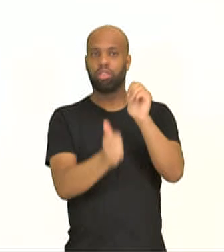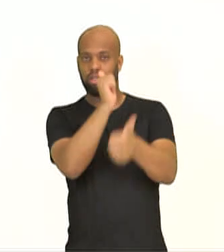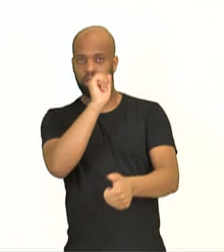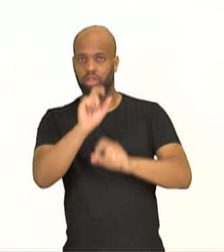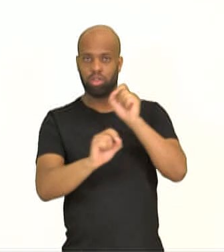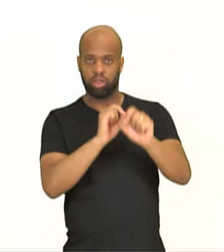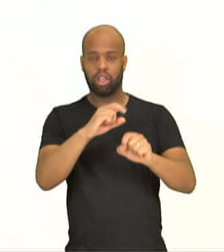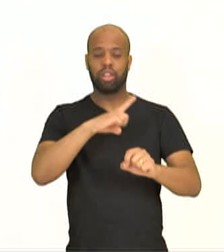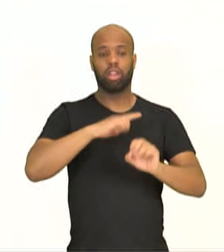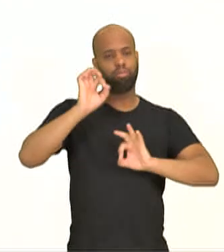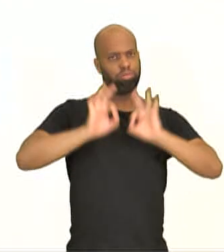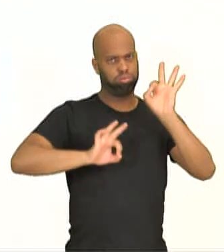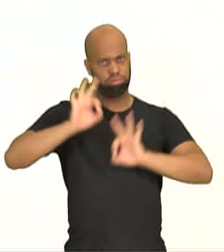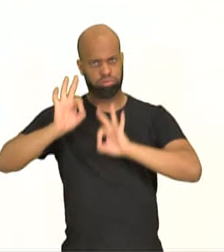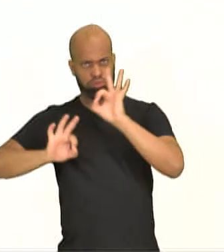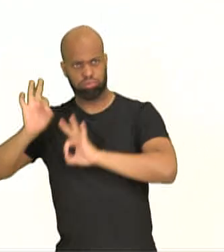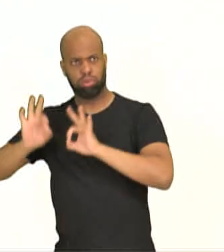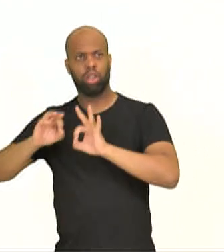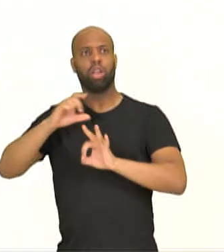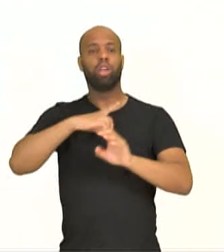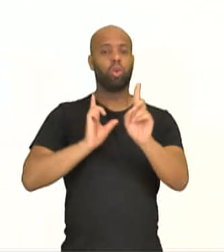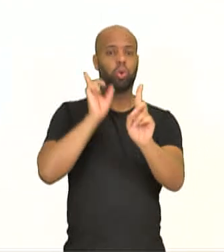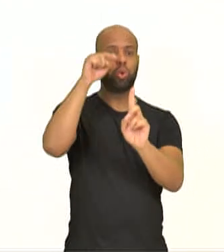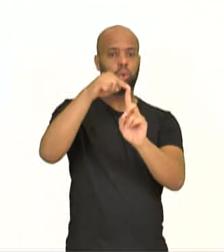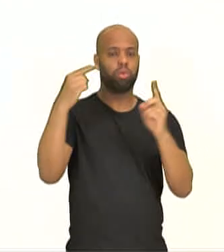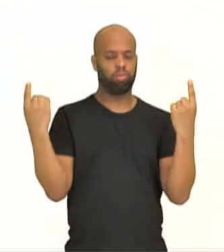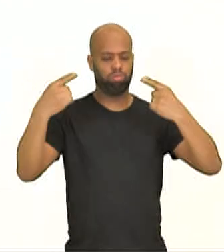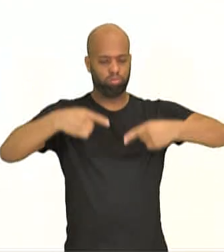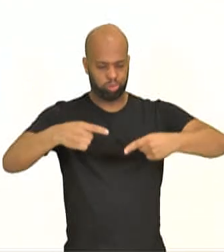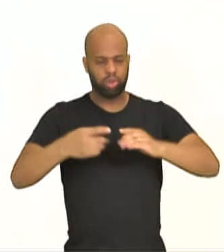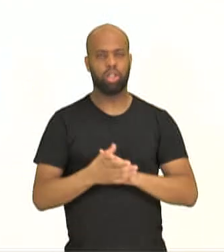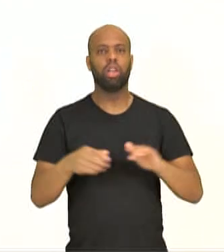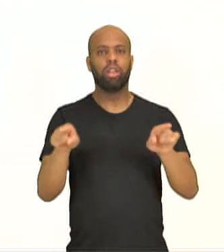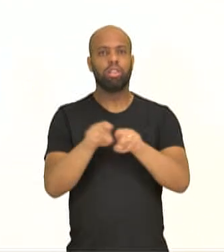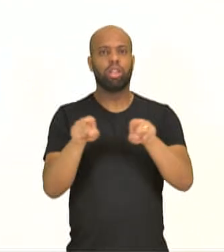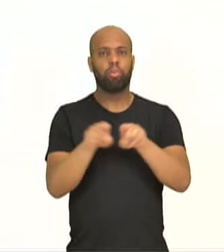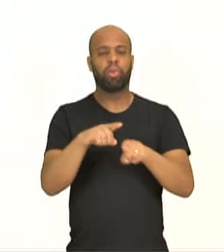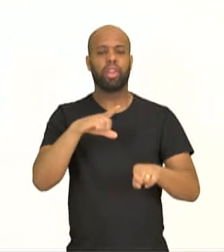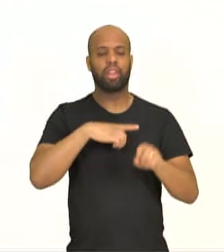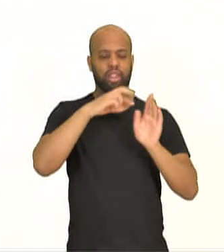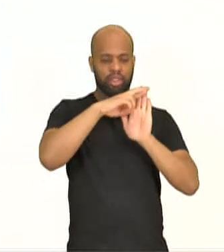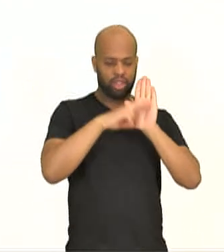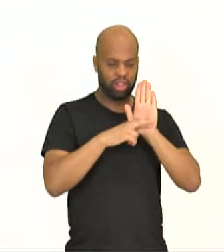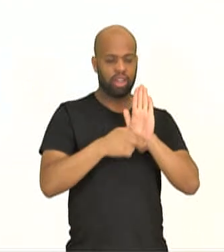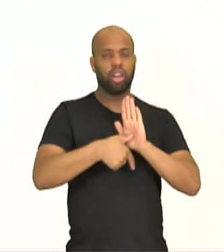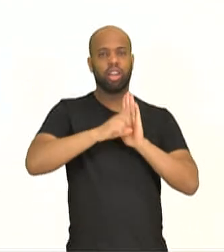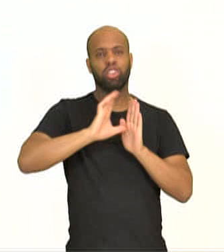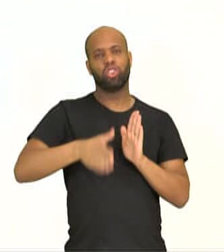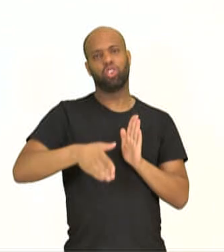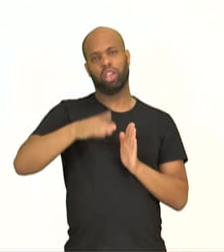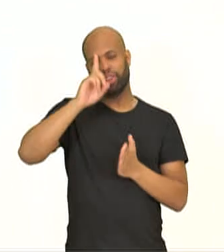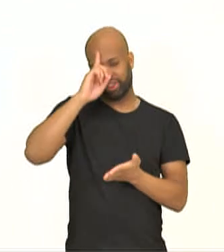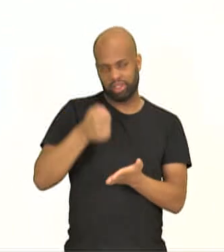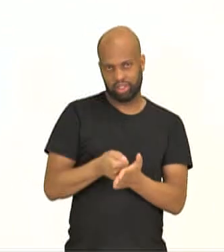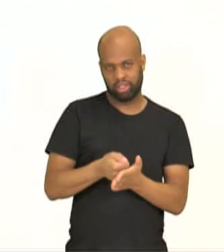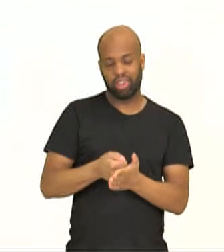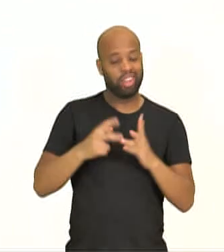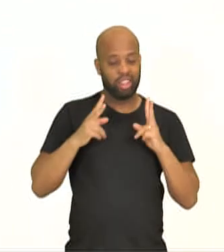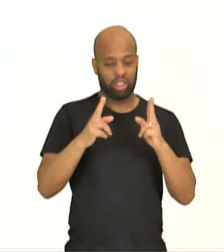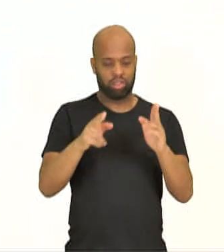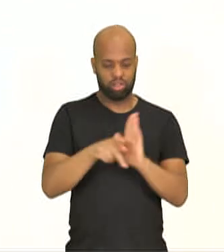atividade sistematizada, sempre com fins competitivos. Eles têm as regras pré-definidas e são iguais no mundo